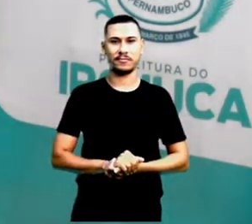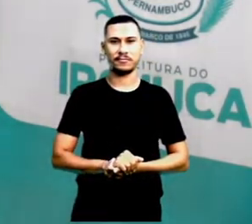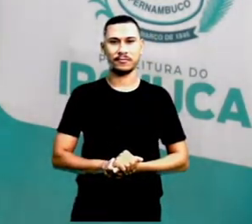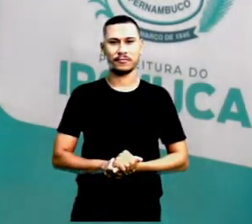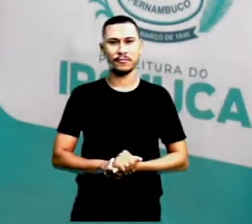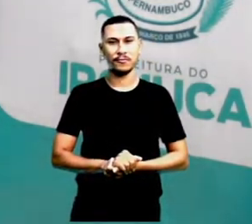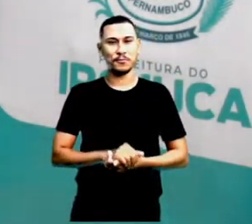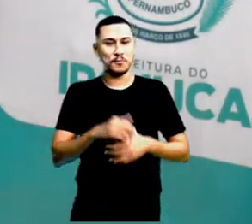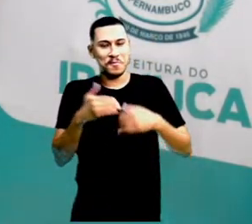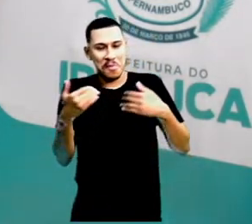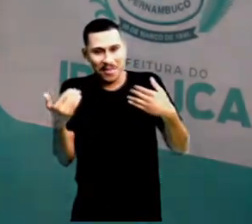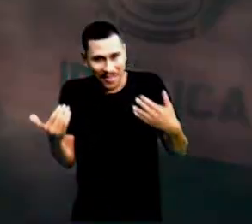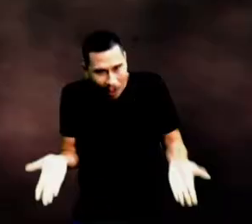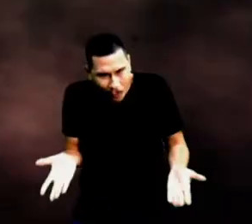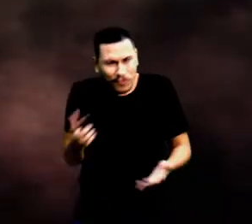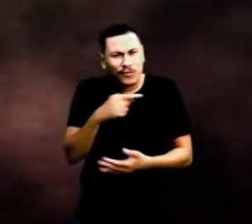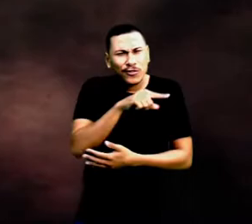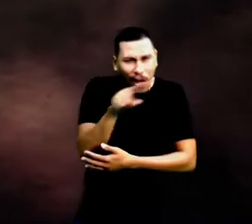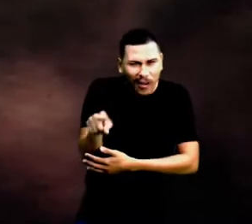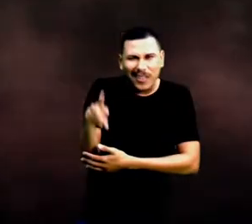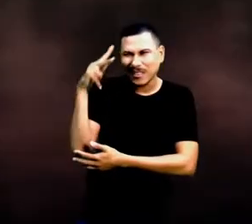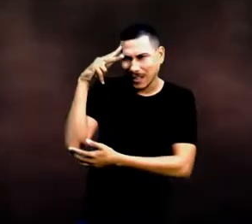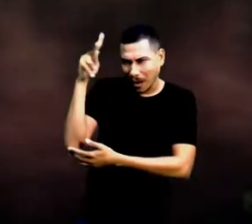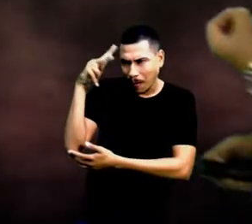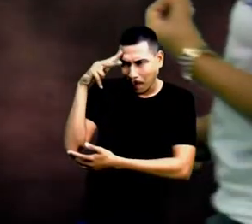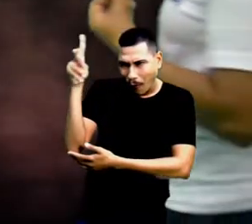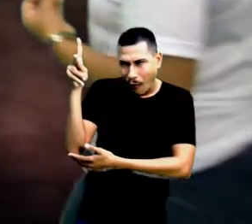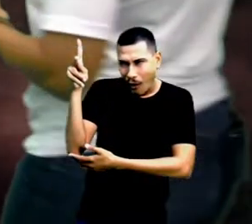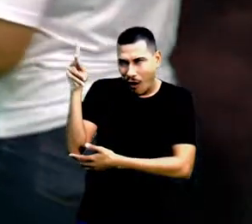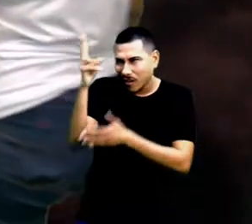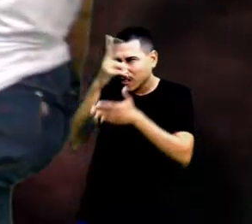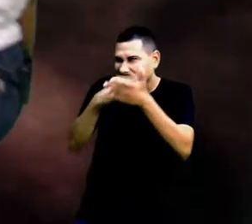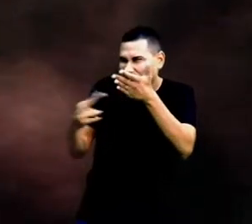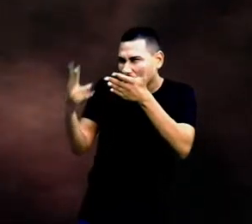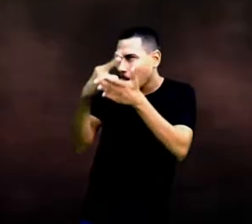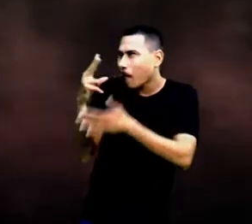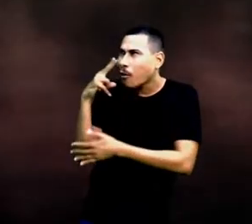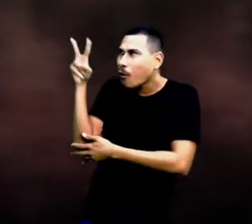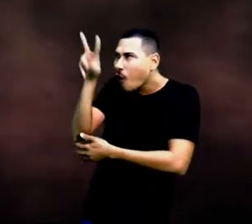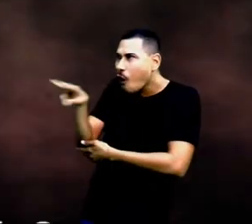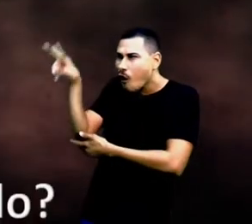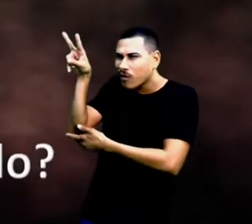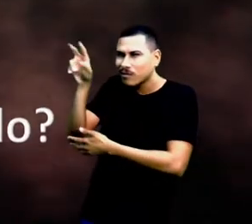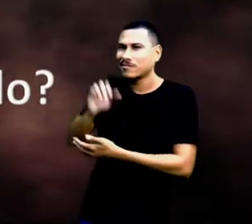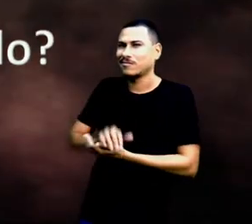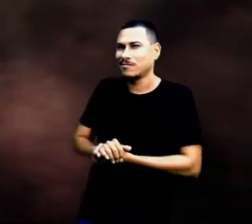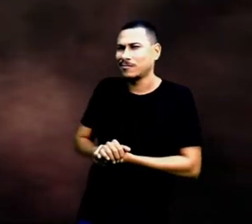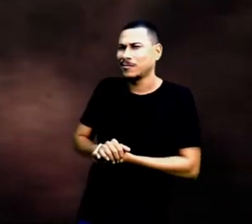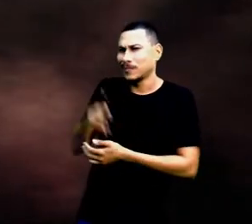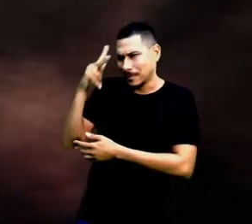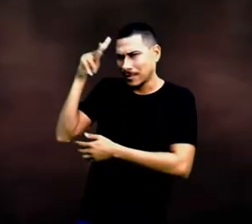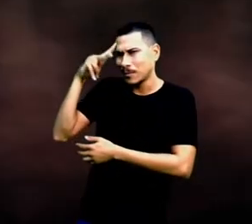E aí, você ainda lembra deste símbolo aqui? Olha.